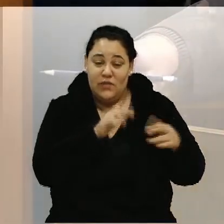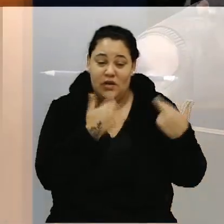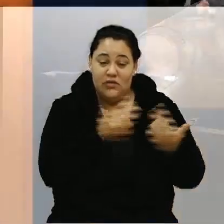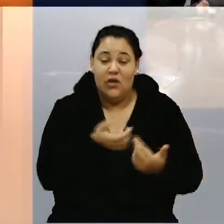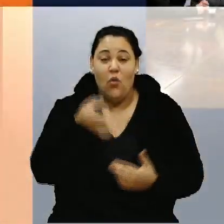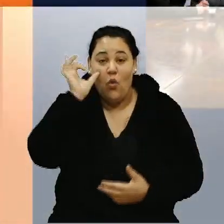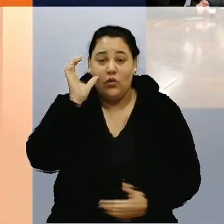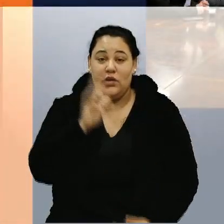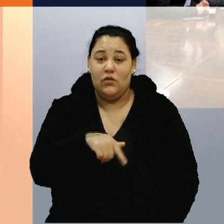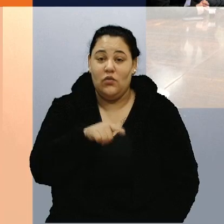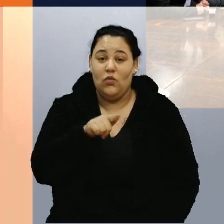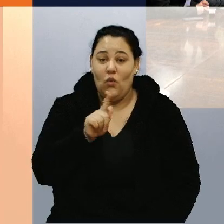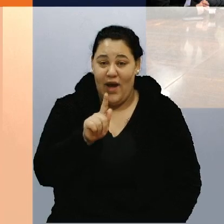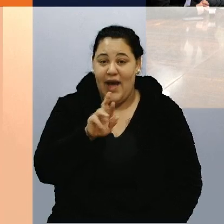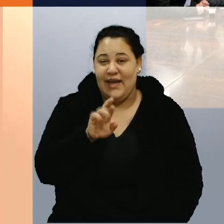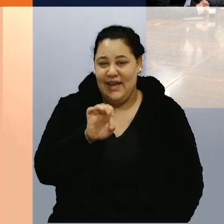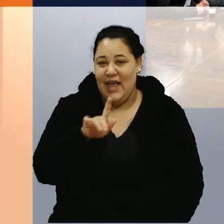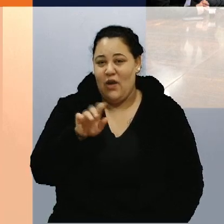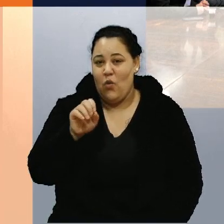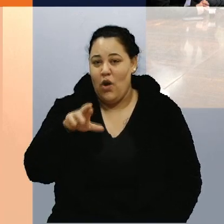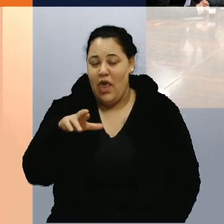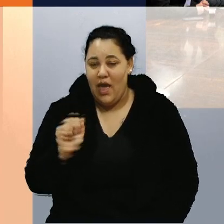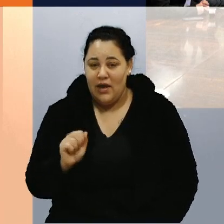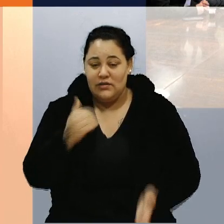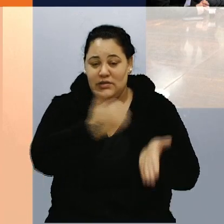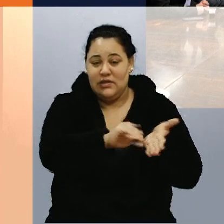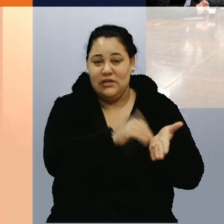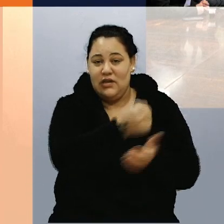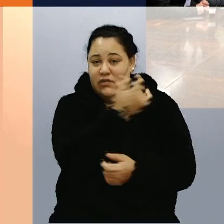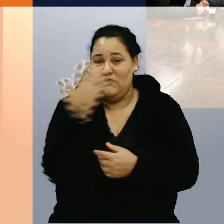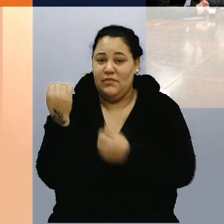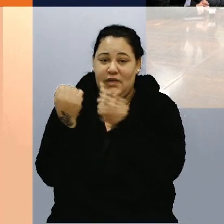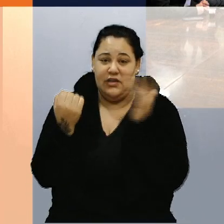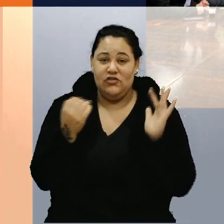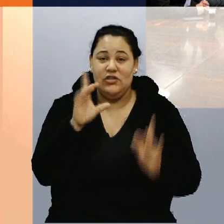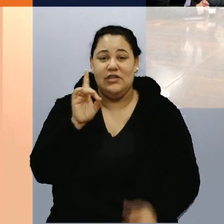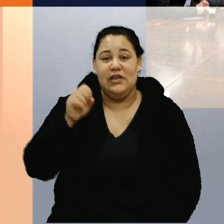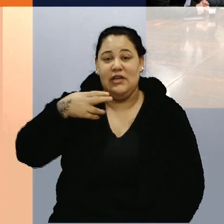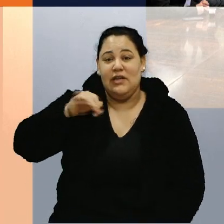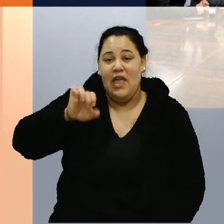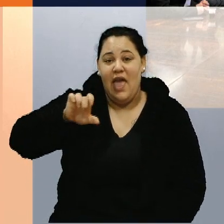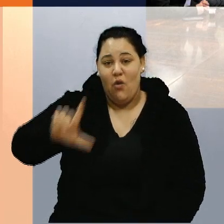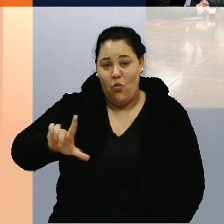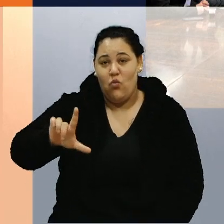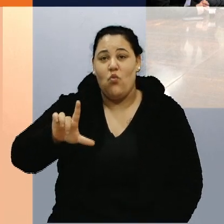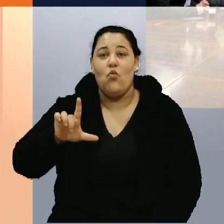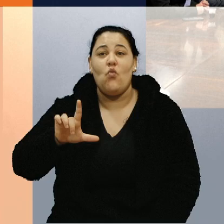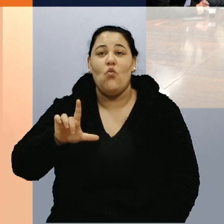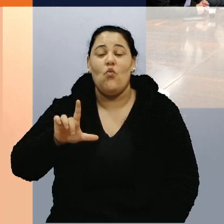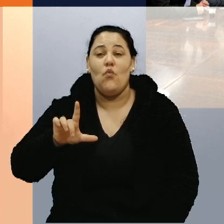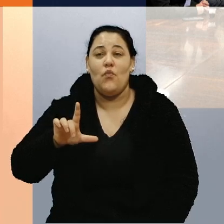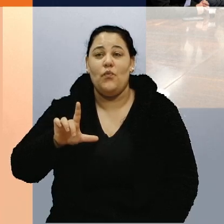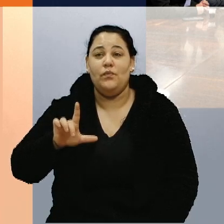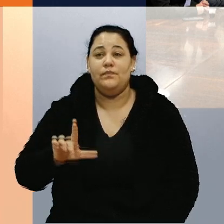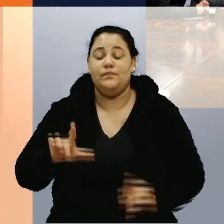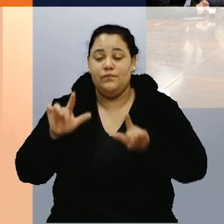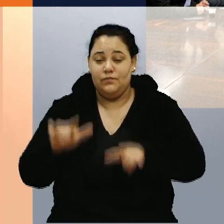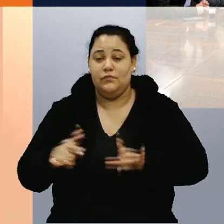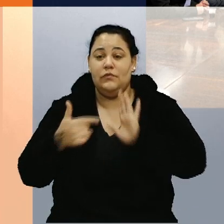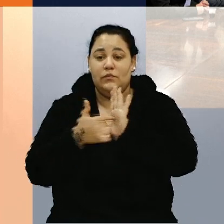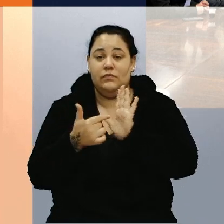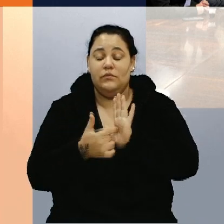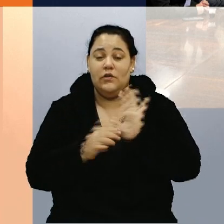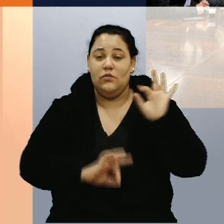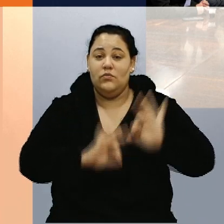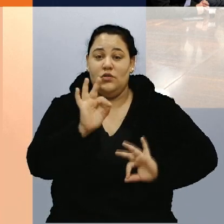Grégora, com o secretário do Meio Ambiente, o Daniel, né? Daniel, onde apresentamos esse